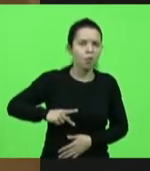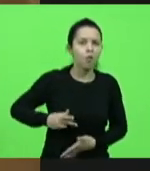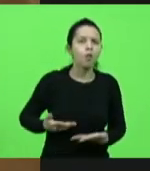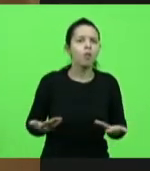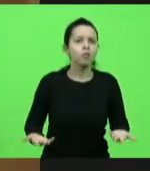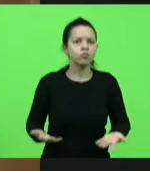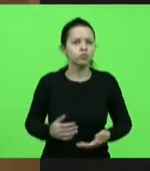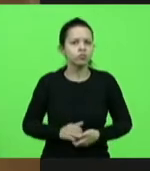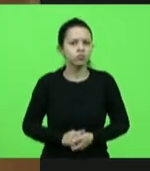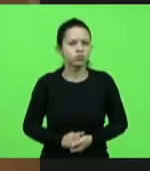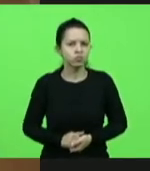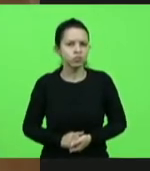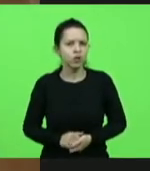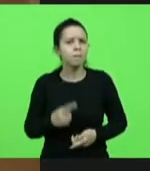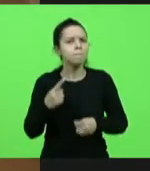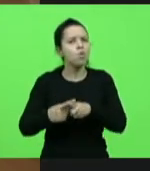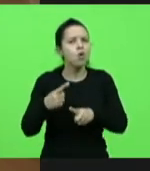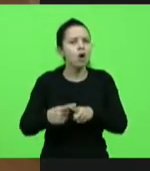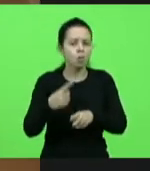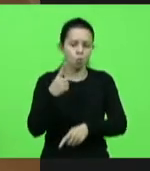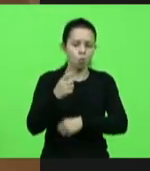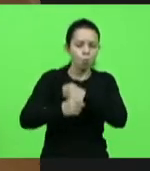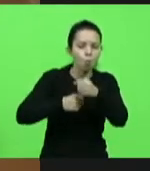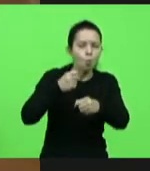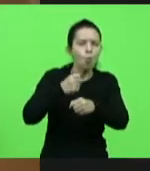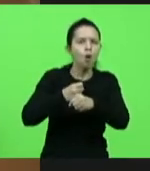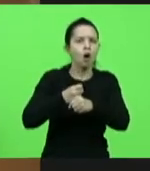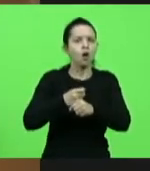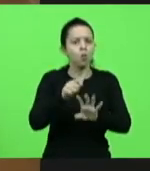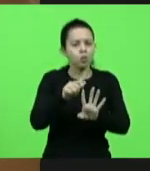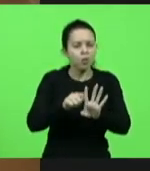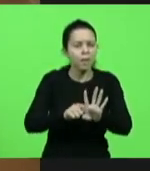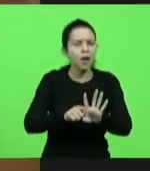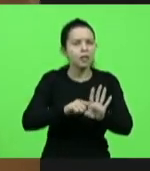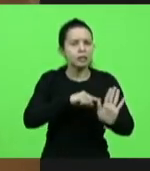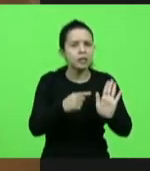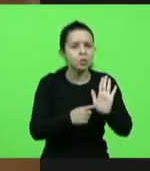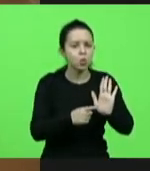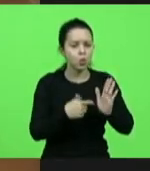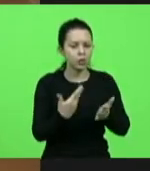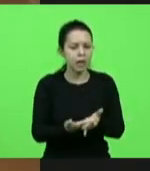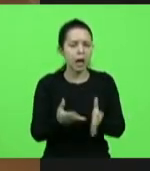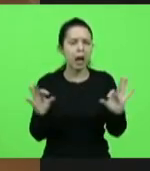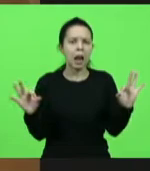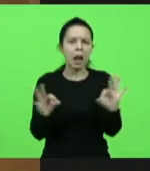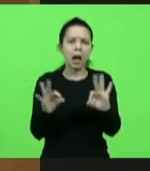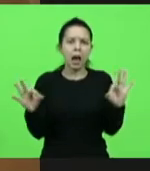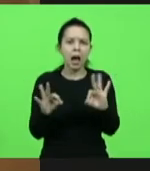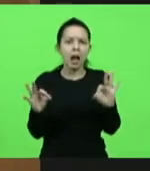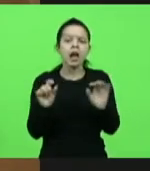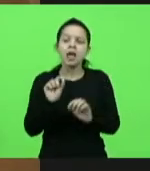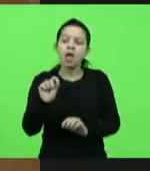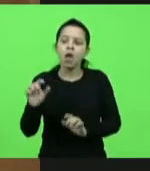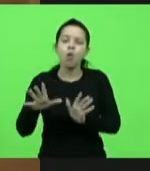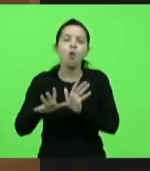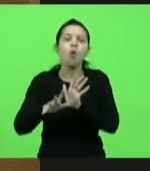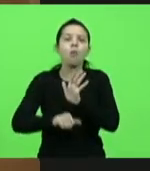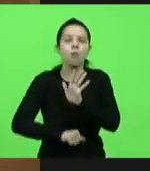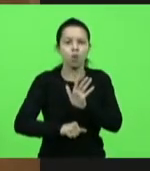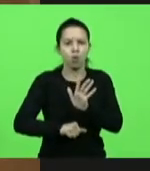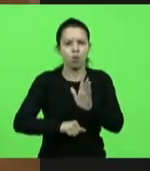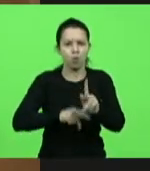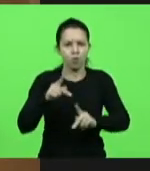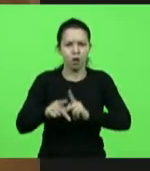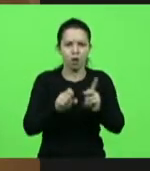Por que que passado 1 ano e 4 meses, ainda a gente não tem a denúncia por quem roubou os catarinenses? E o governador,